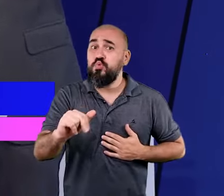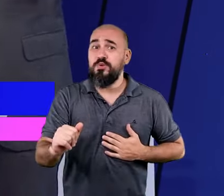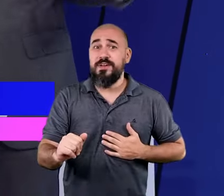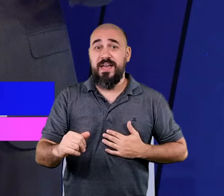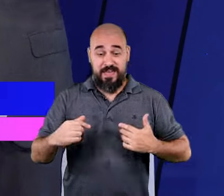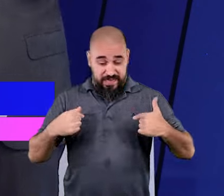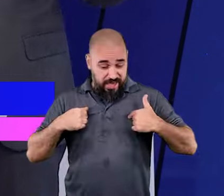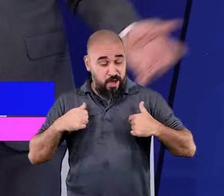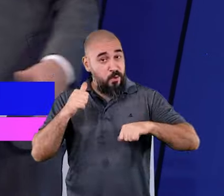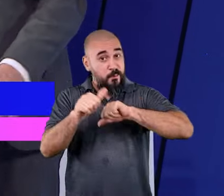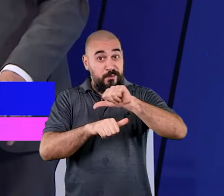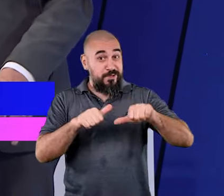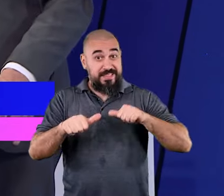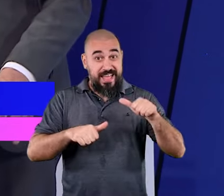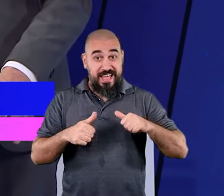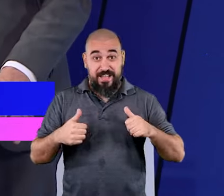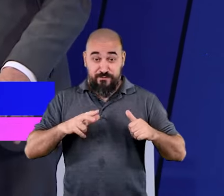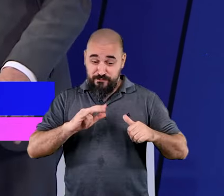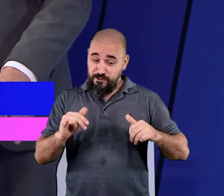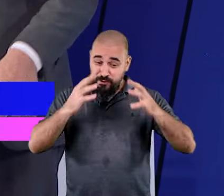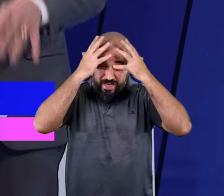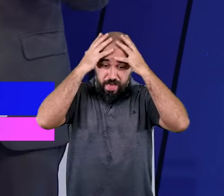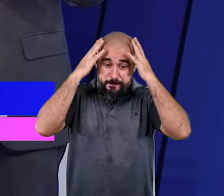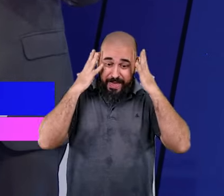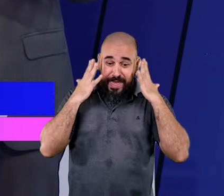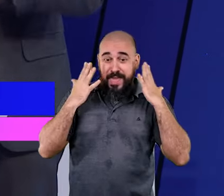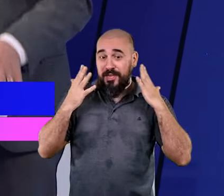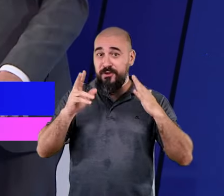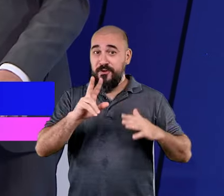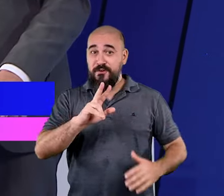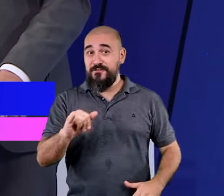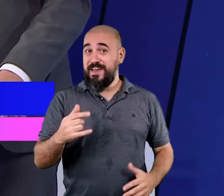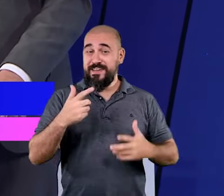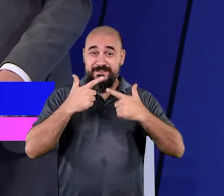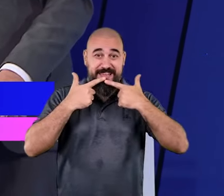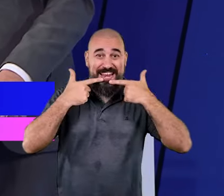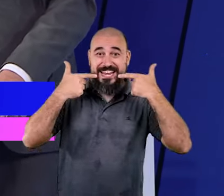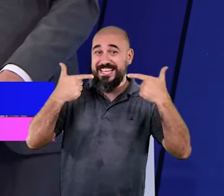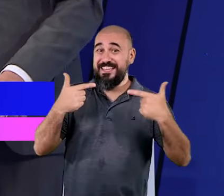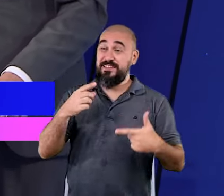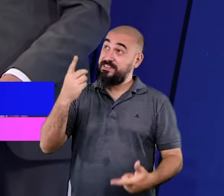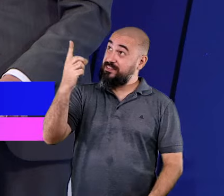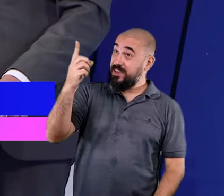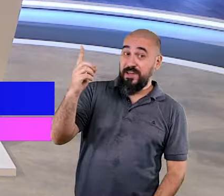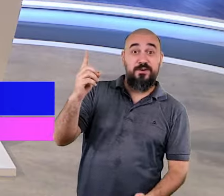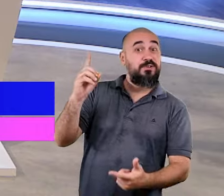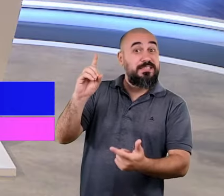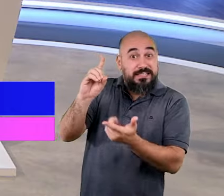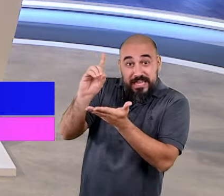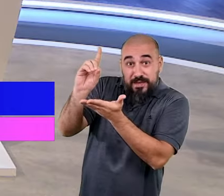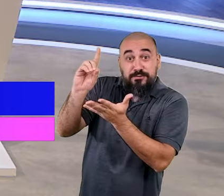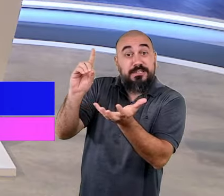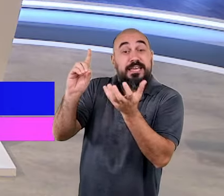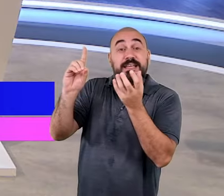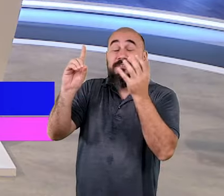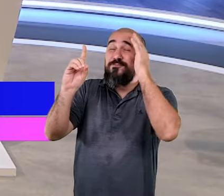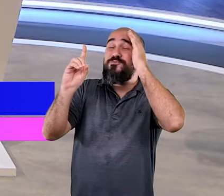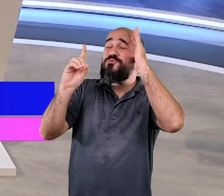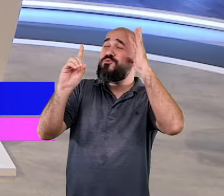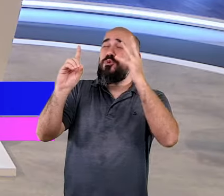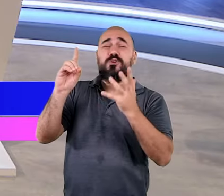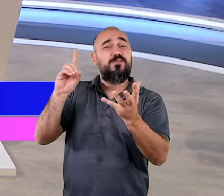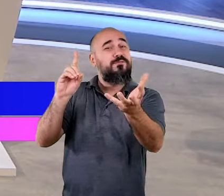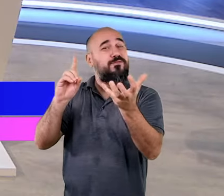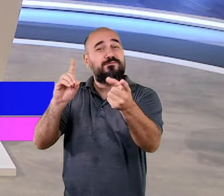serei transformado e restaurado àquilo que Deus sempre sonhou para mim. Você não pode faltar nesse dia.